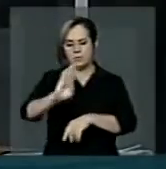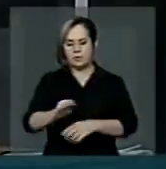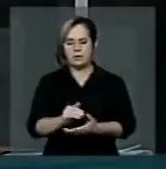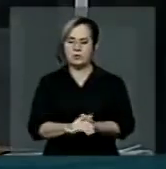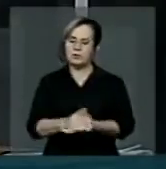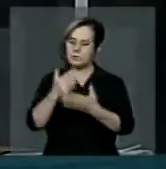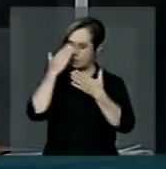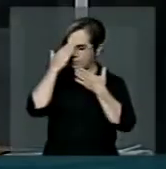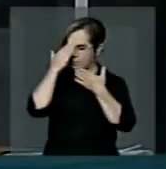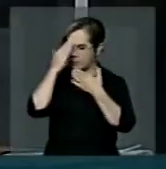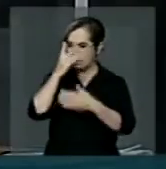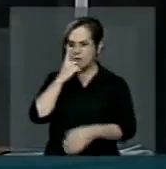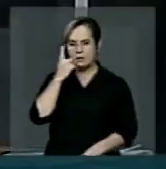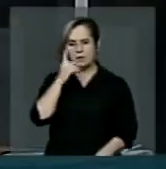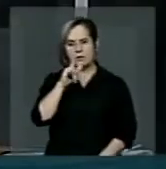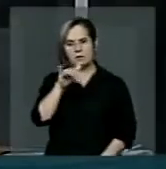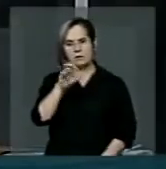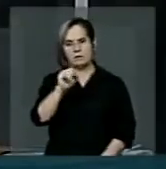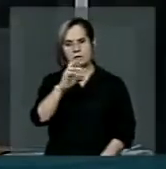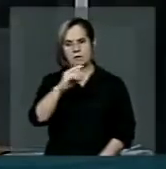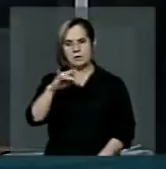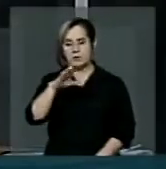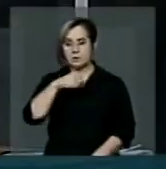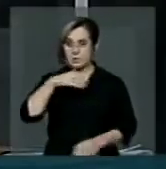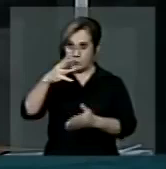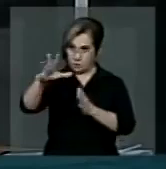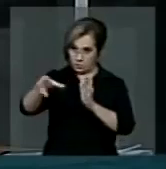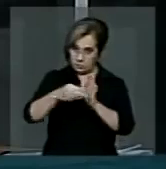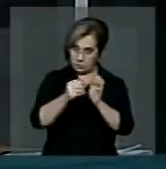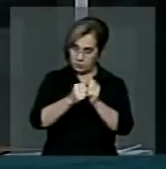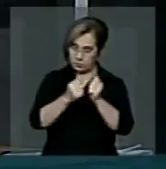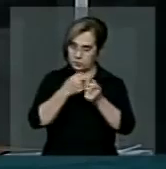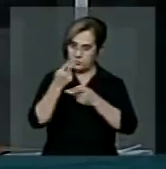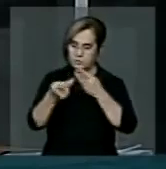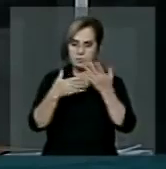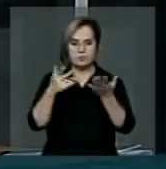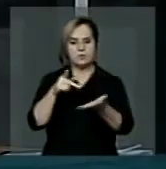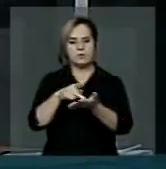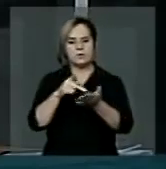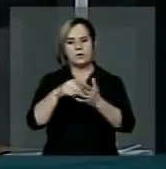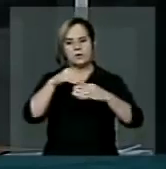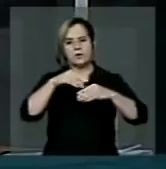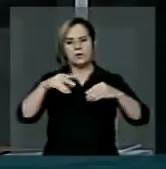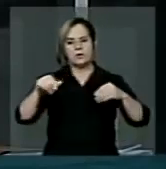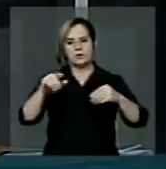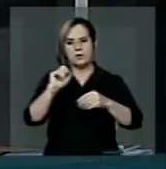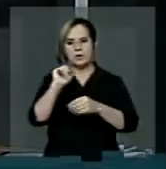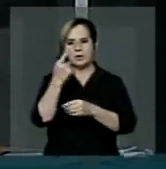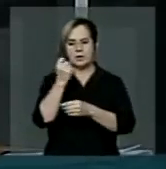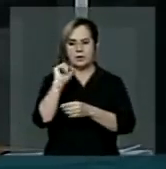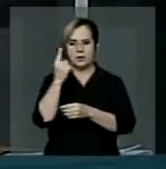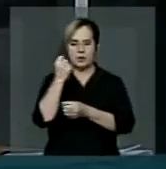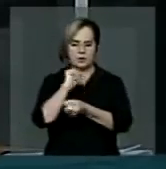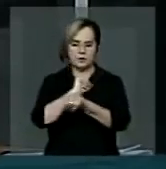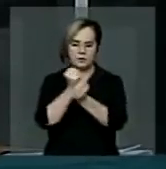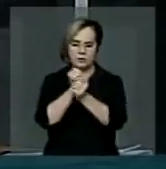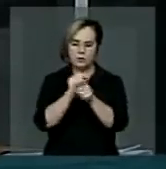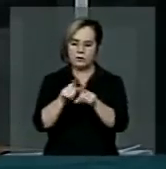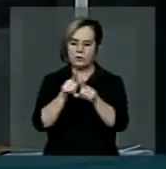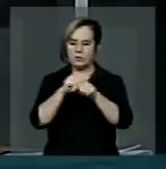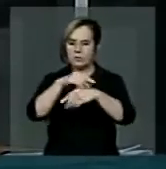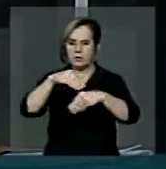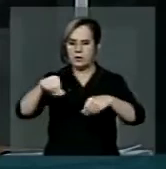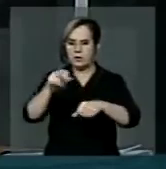Acrescento as suas palavras ao meu discurso. Realmente, as terras quilombolas e unidades de conservação